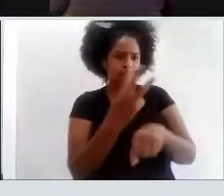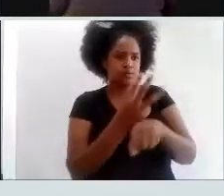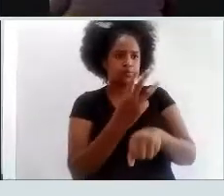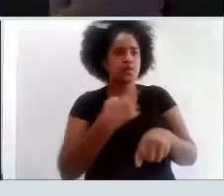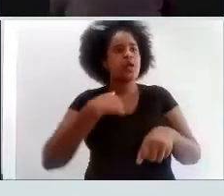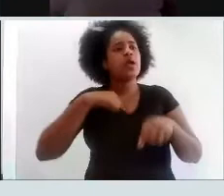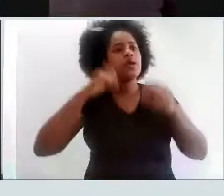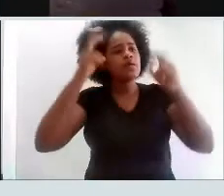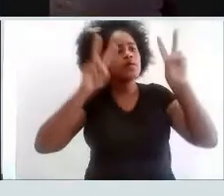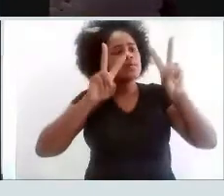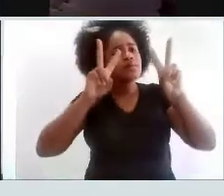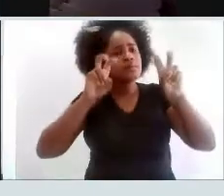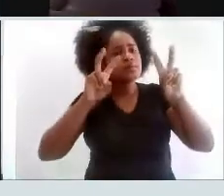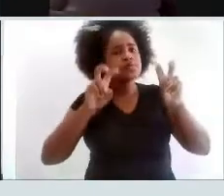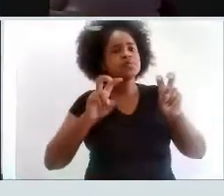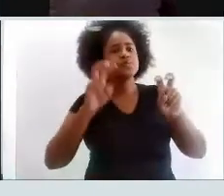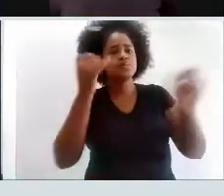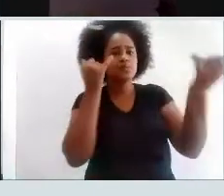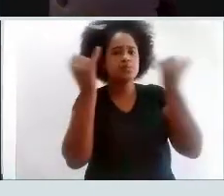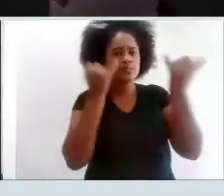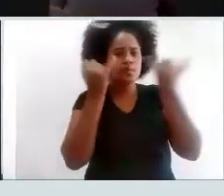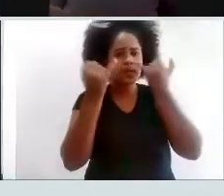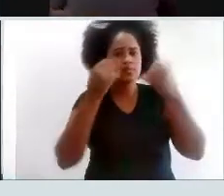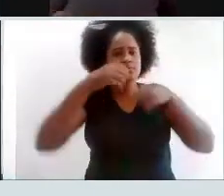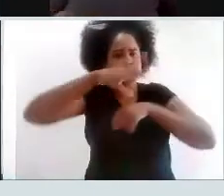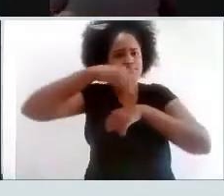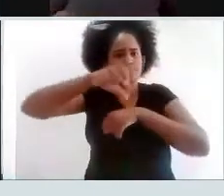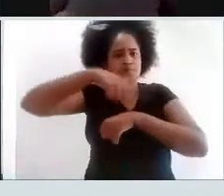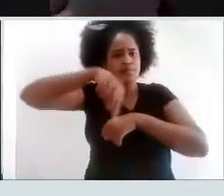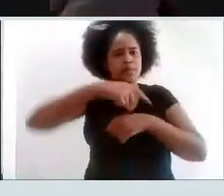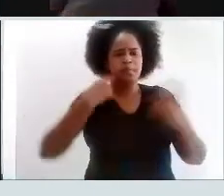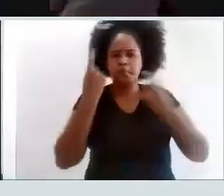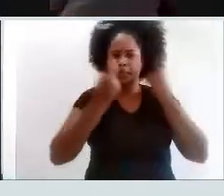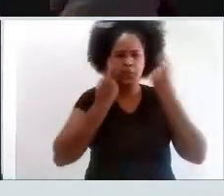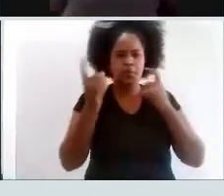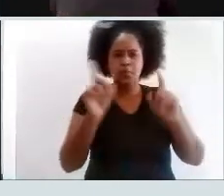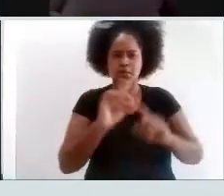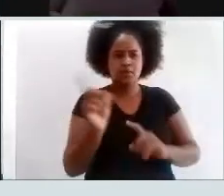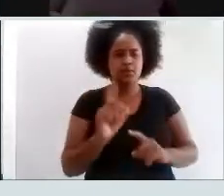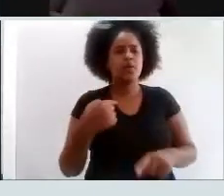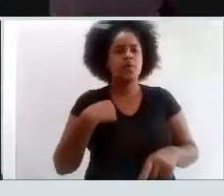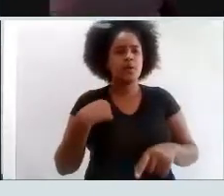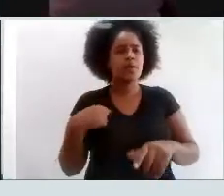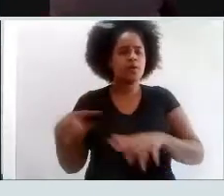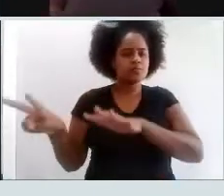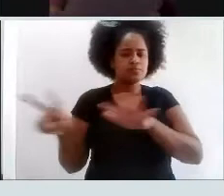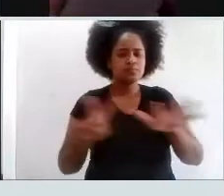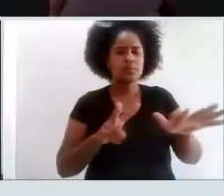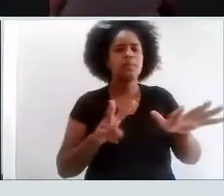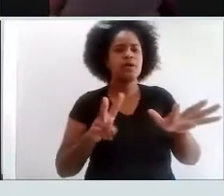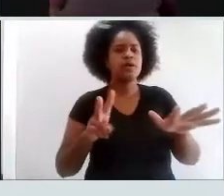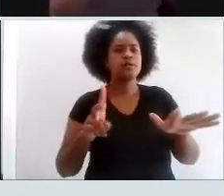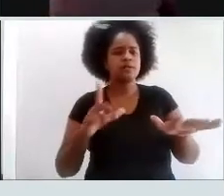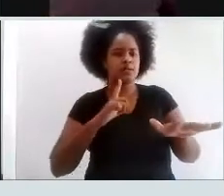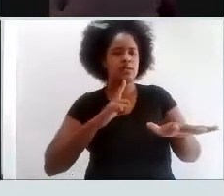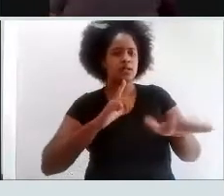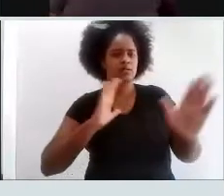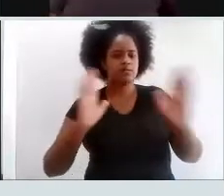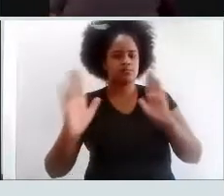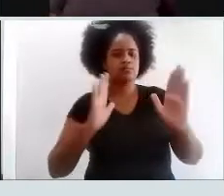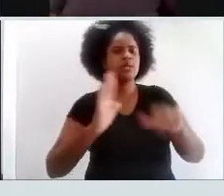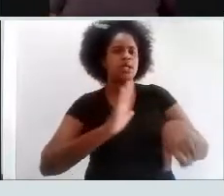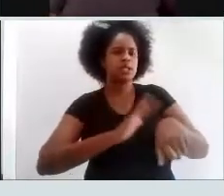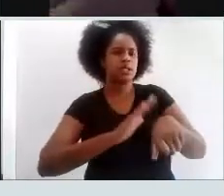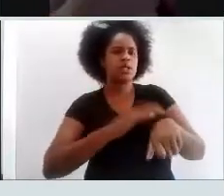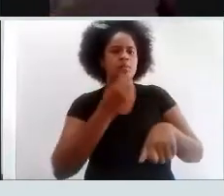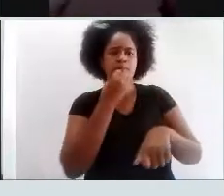direitinho, tá? Não se preocupem quanto a isso, vocês vão ter um prazo justo para escrever e vocês vão ter conhecimento direitinho por onde